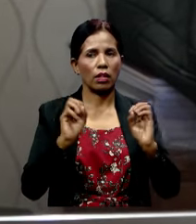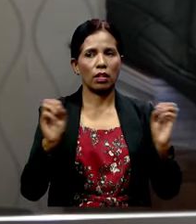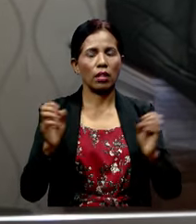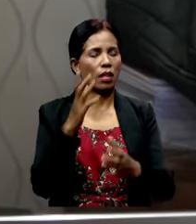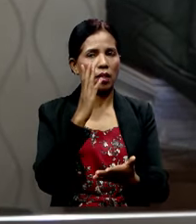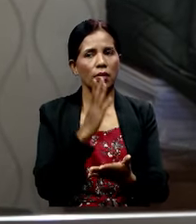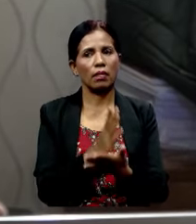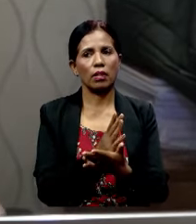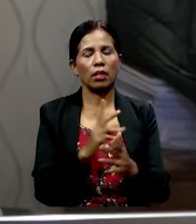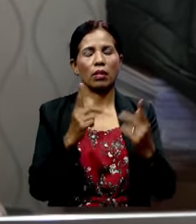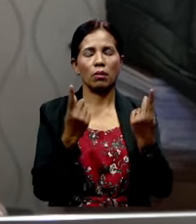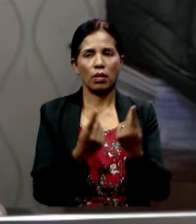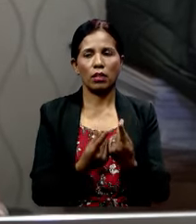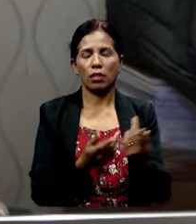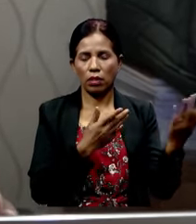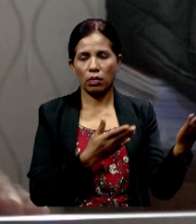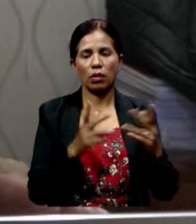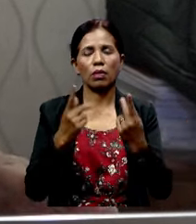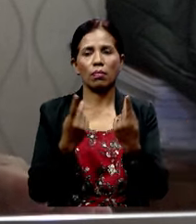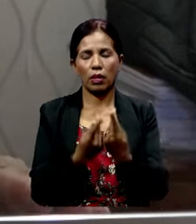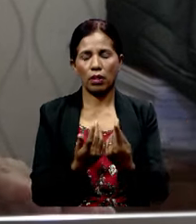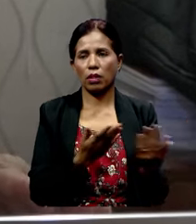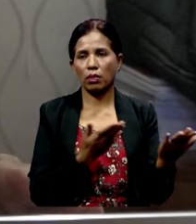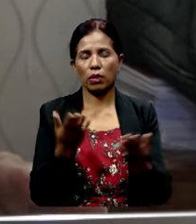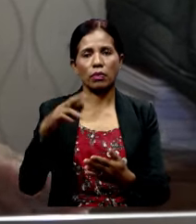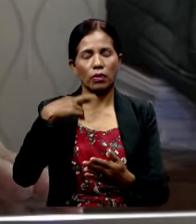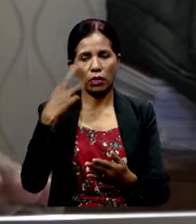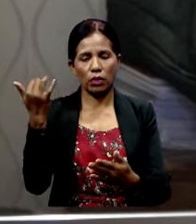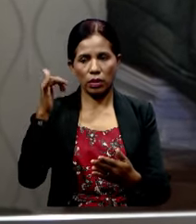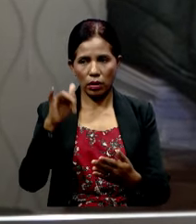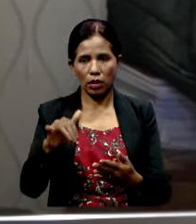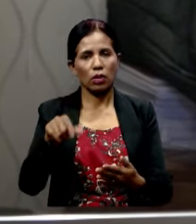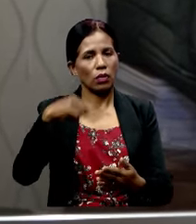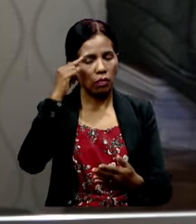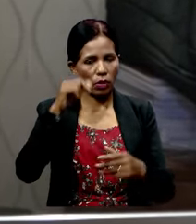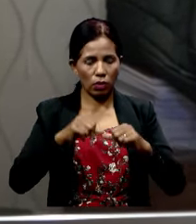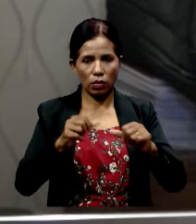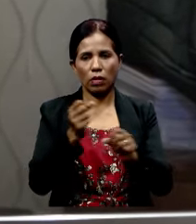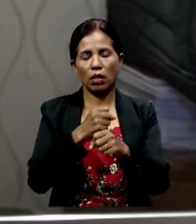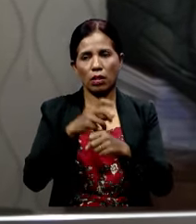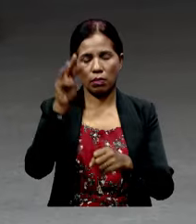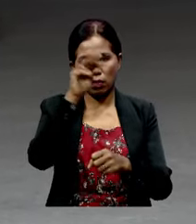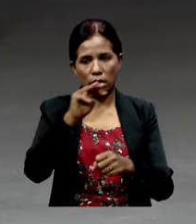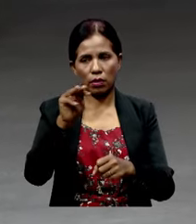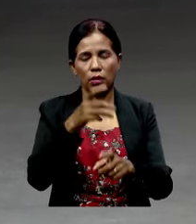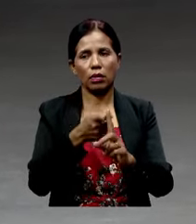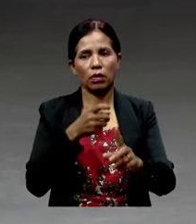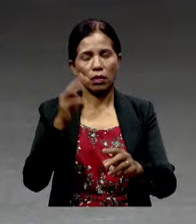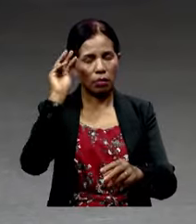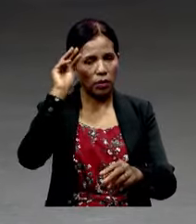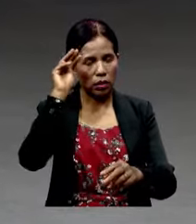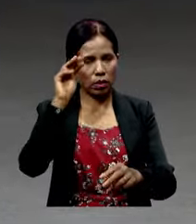hamate companhia importadora sira mai ve governo continua hal monitorizasaun di u si ministerio de transporte e